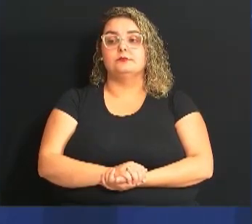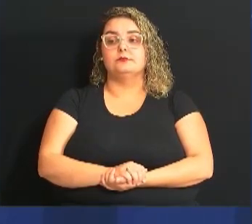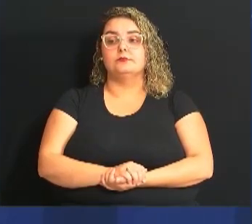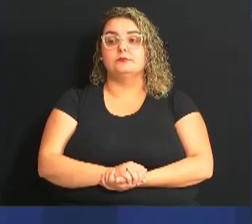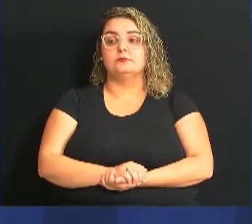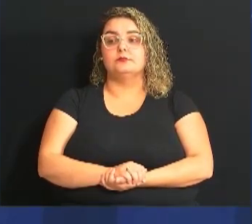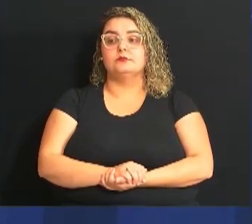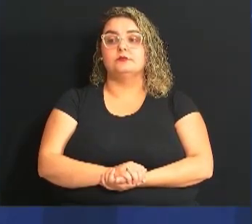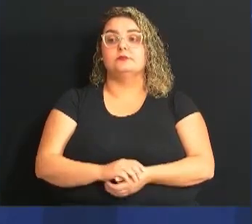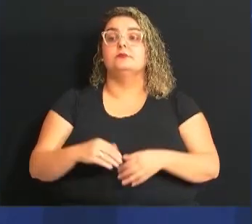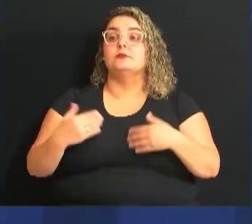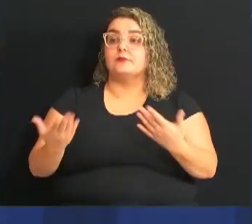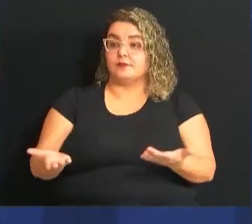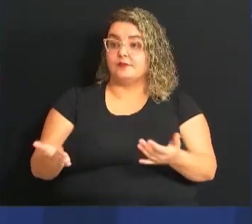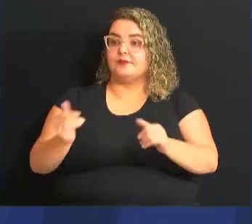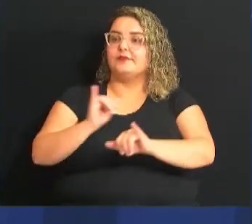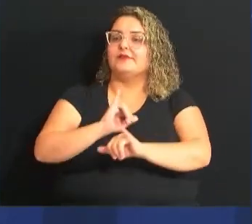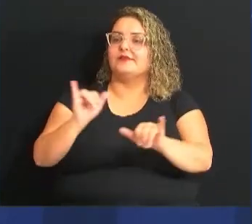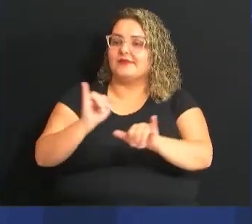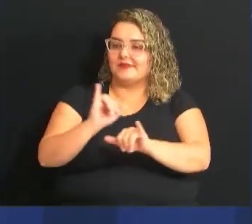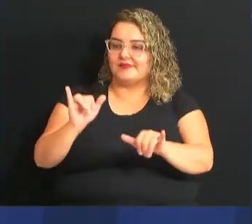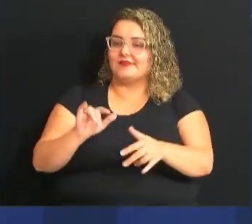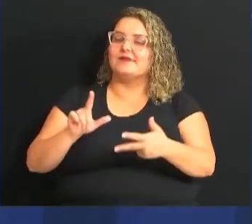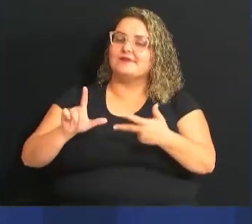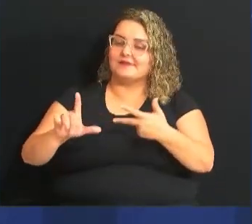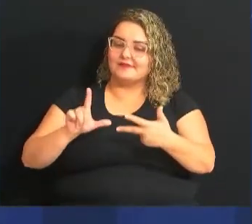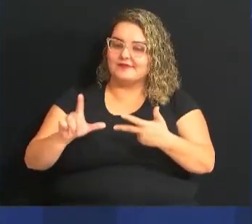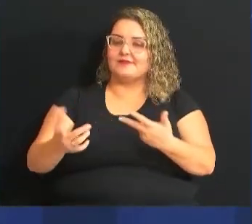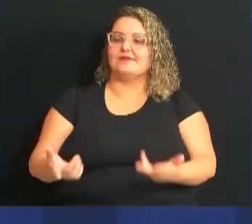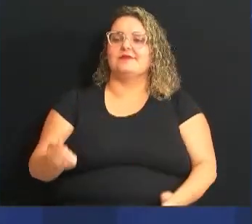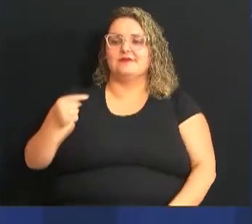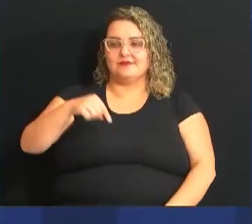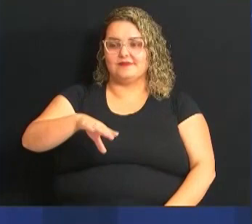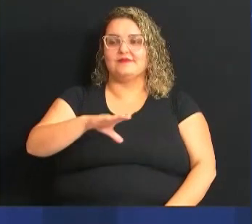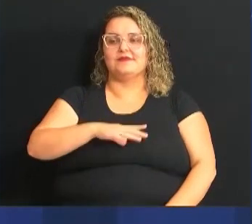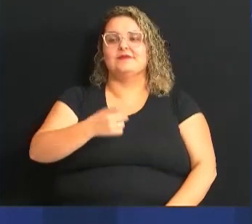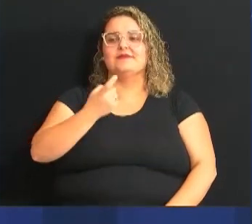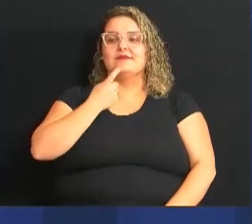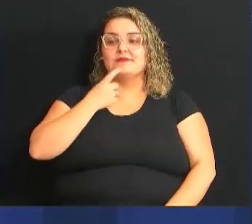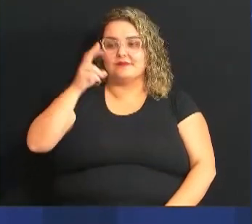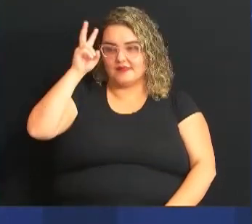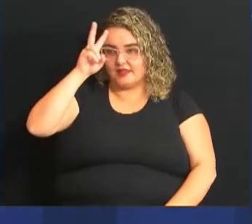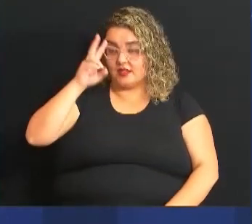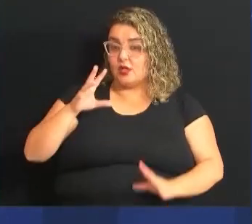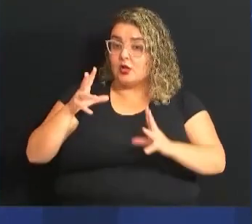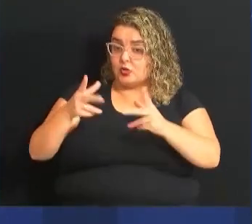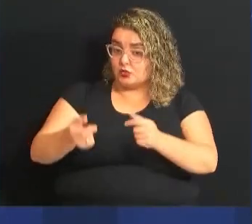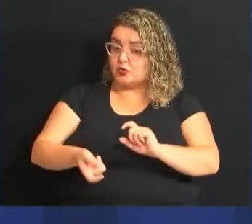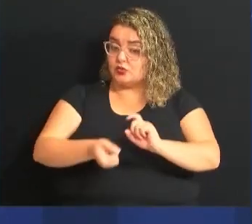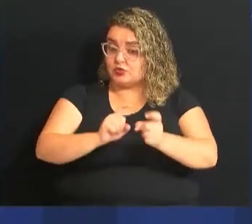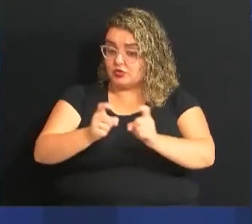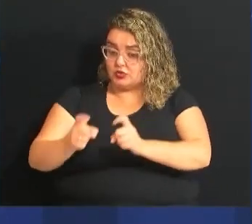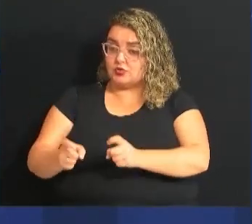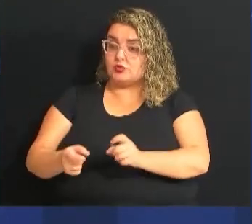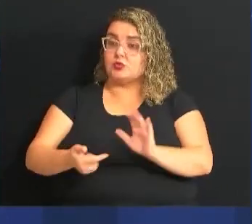Então, estas foram as notícias do Legislativo aqui de Campinas. Lembrando que todas essas reuniões que a gente